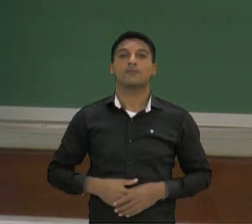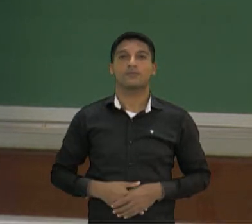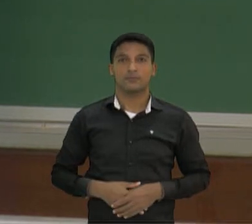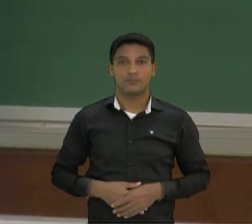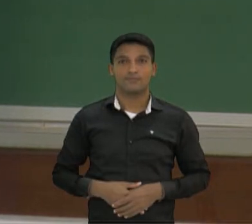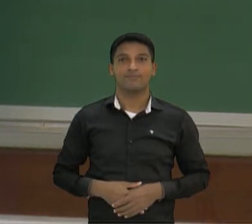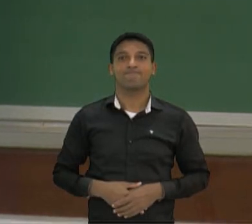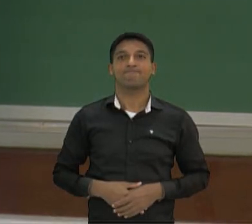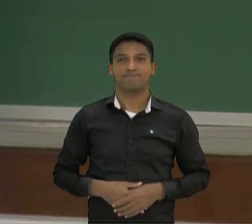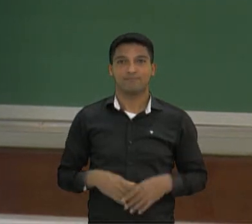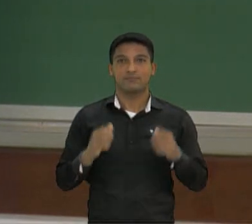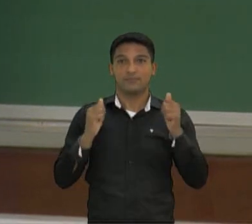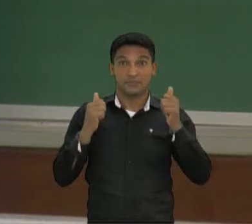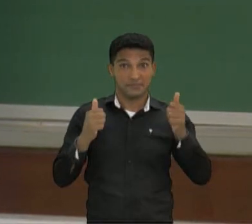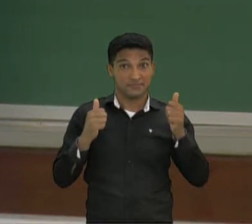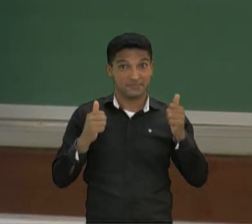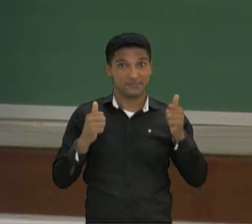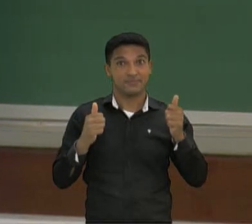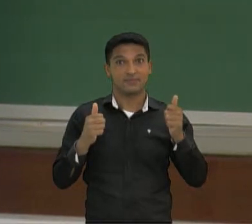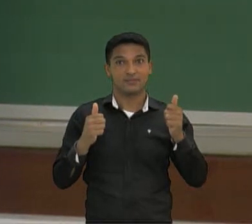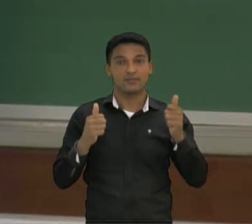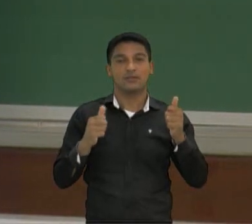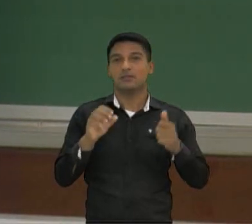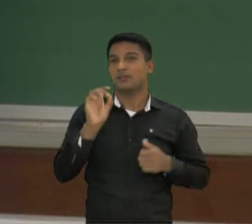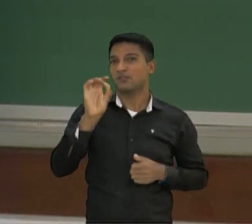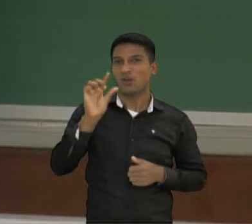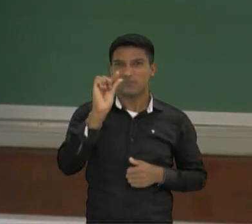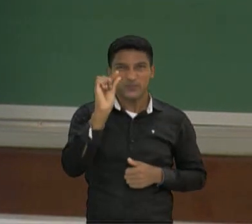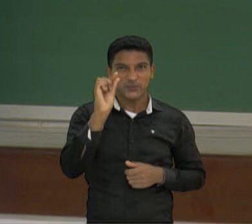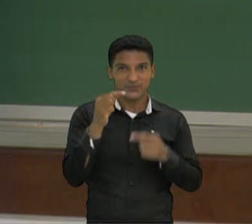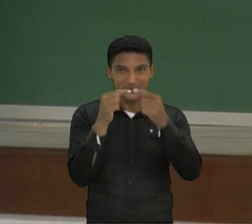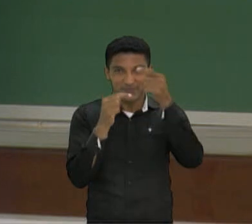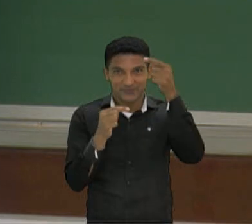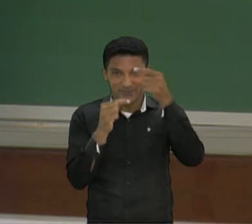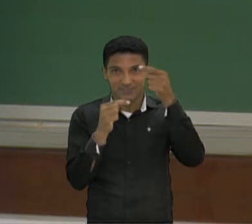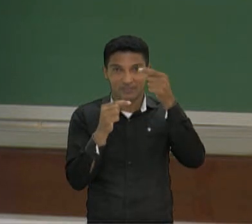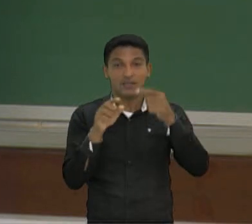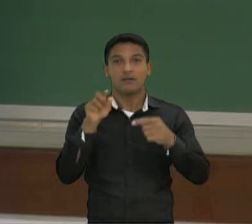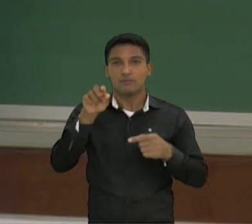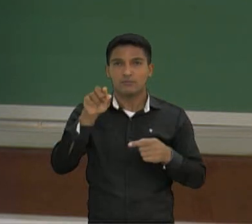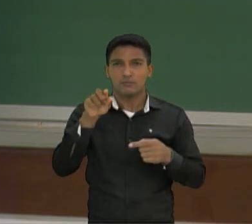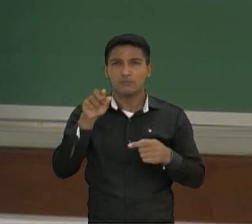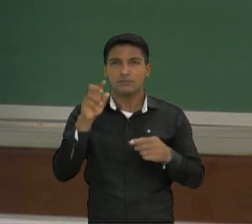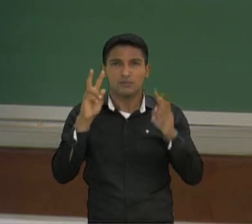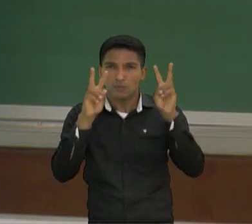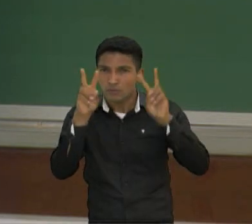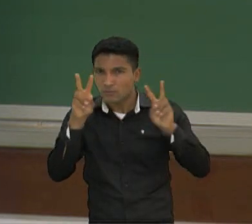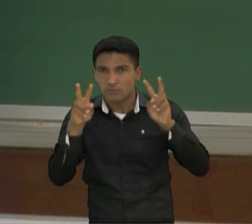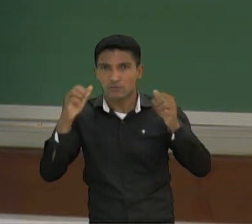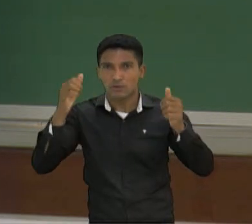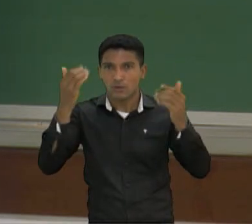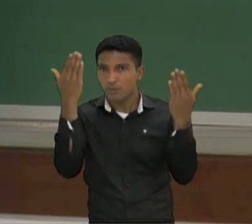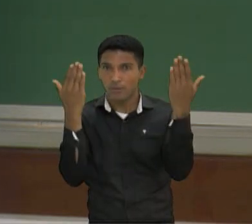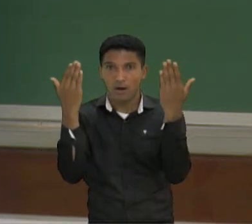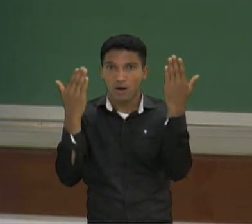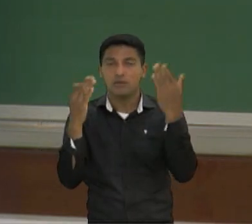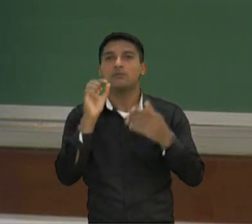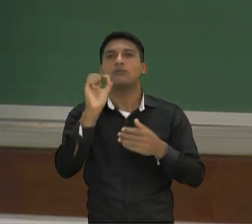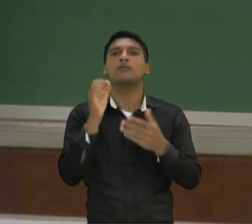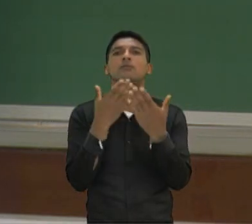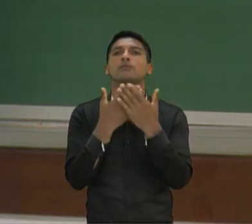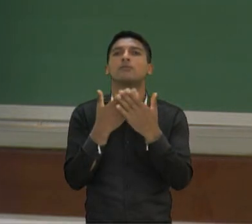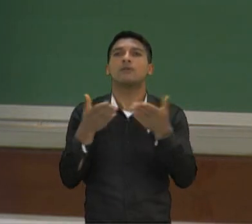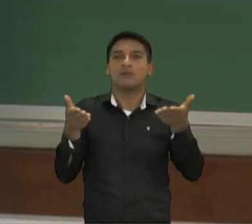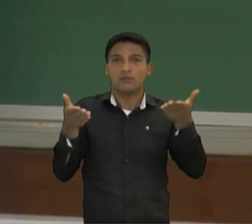ventricular. Galerinha, só trouxe só esse trecho aqui para a gente poder analisar um pouquinho do que é que nós vamos